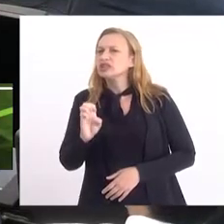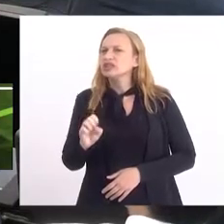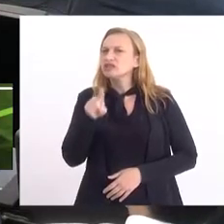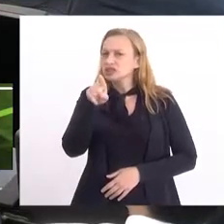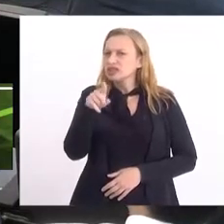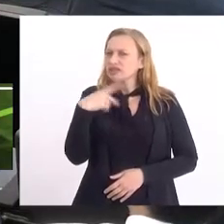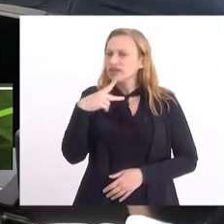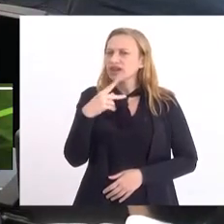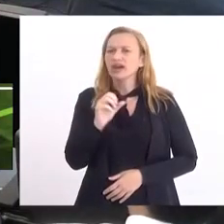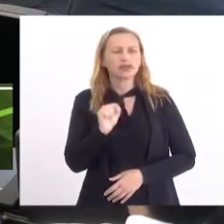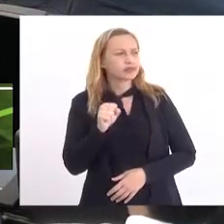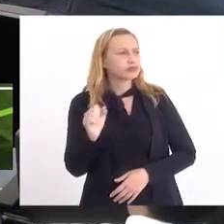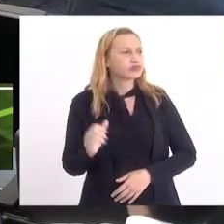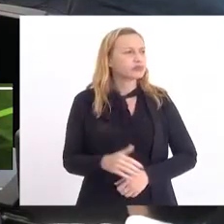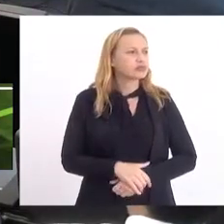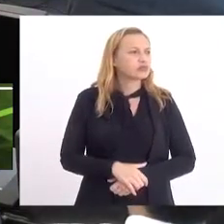embora.